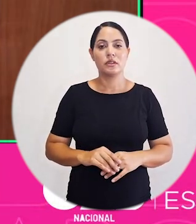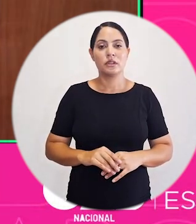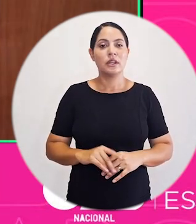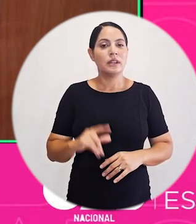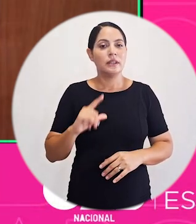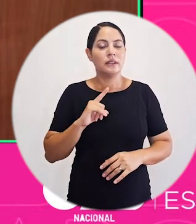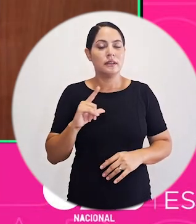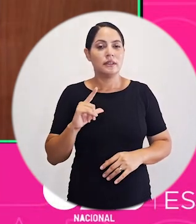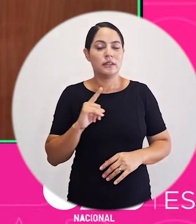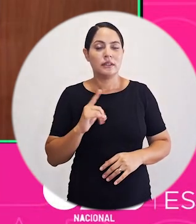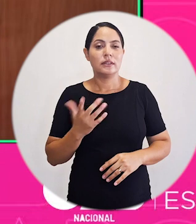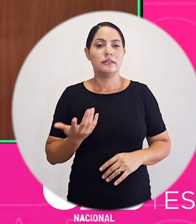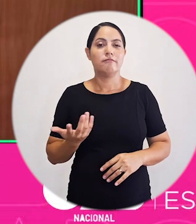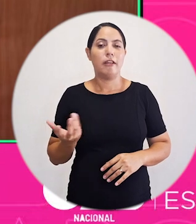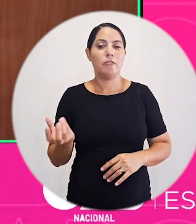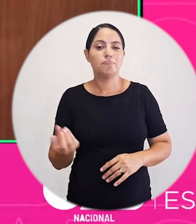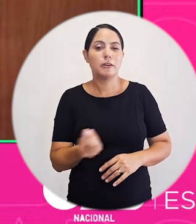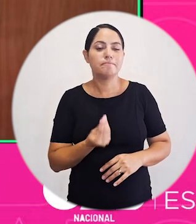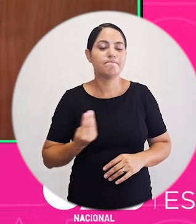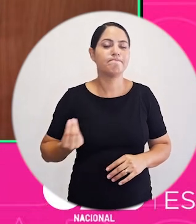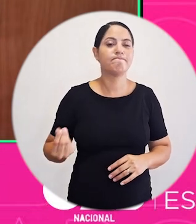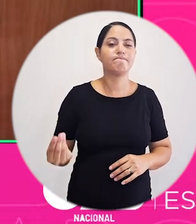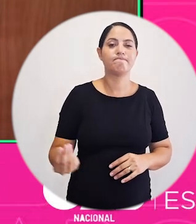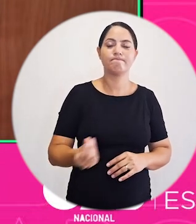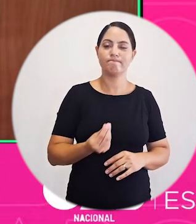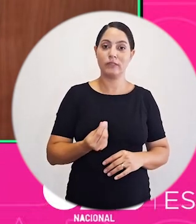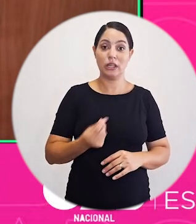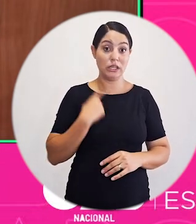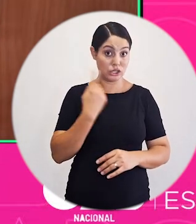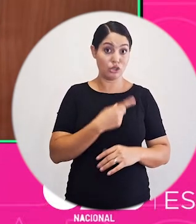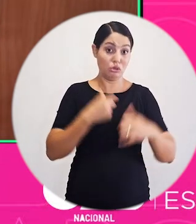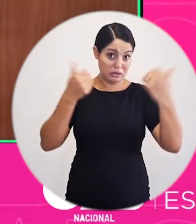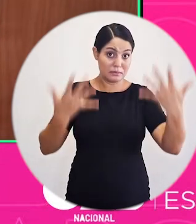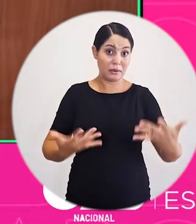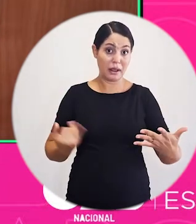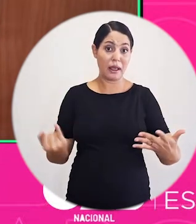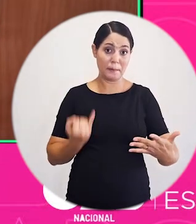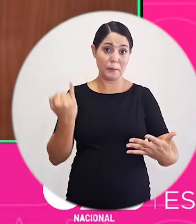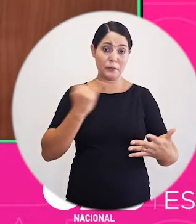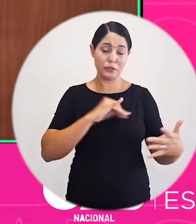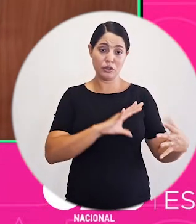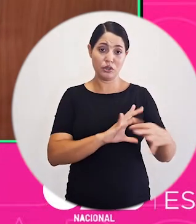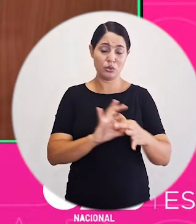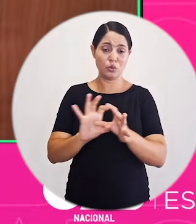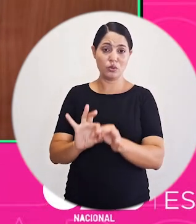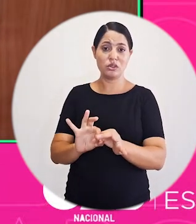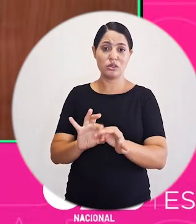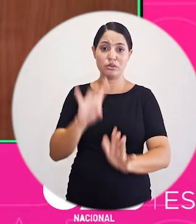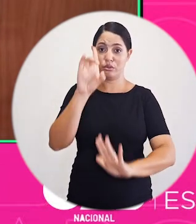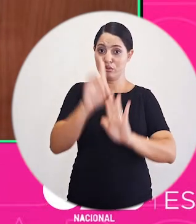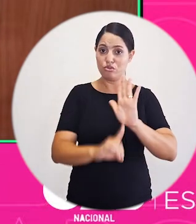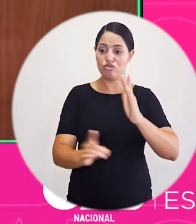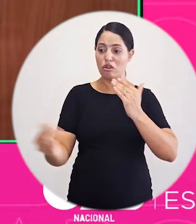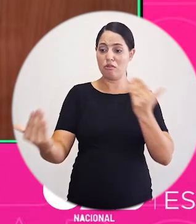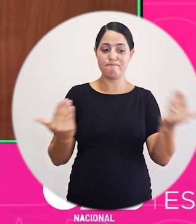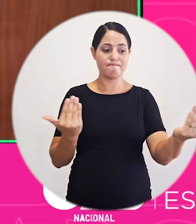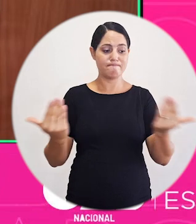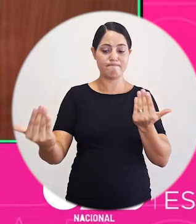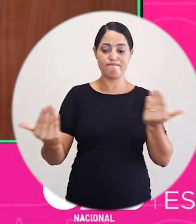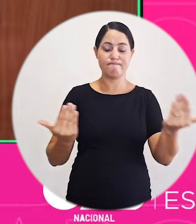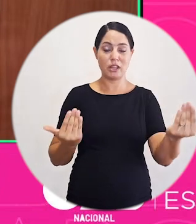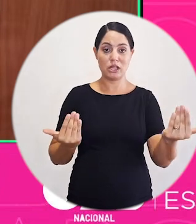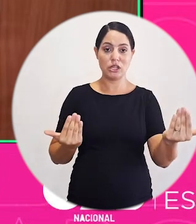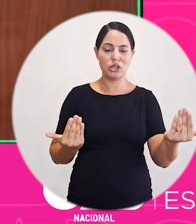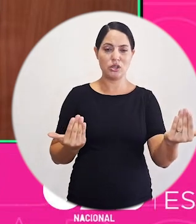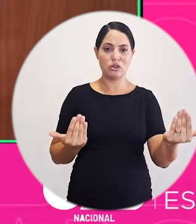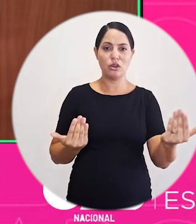a grande audácia, e aí também é importante dizer, do ponto de vista do direito